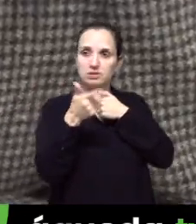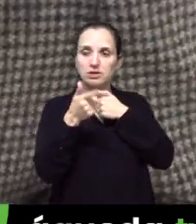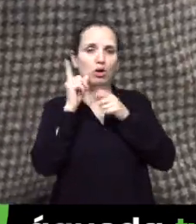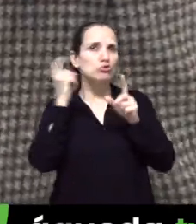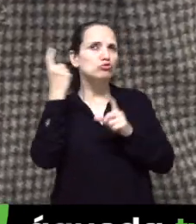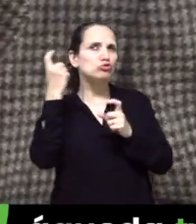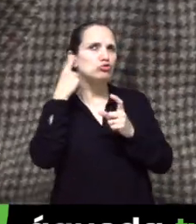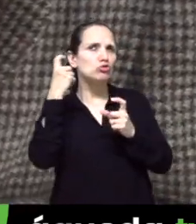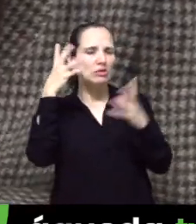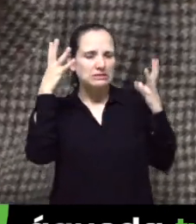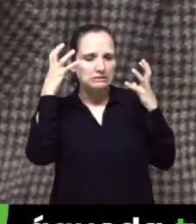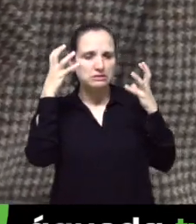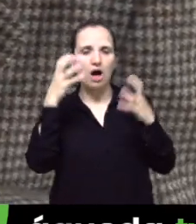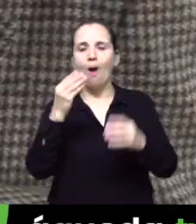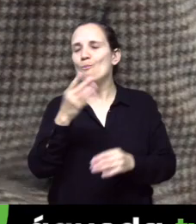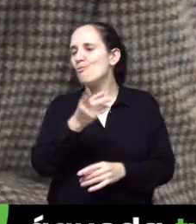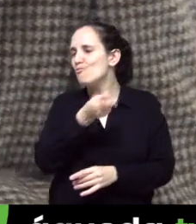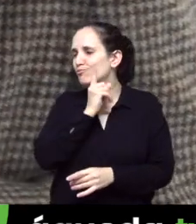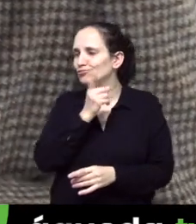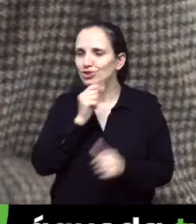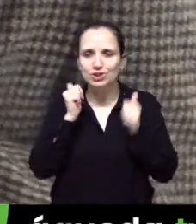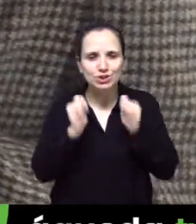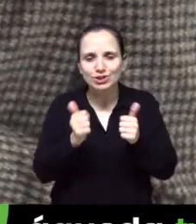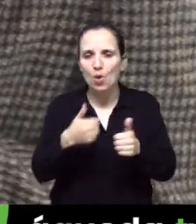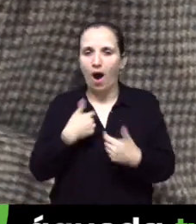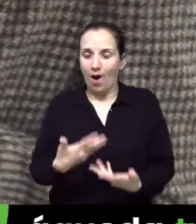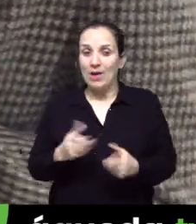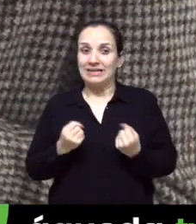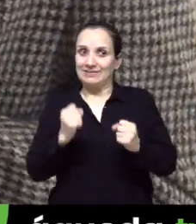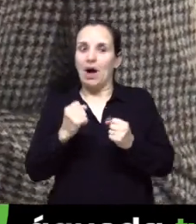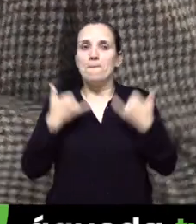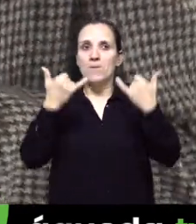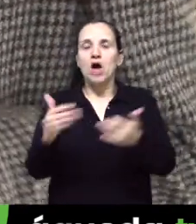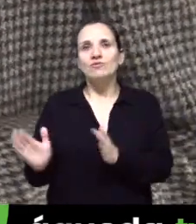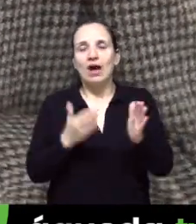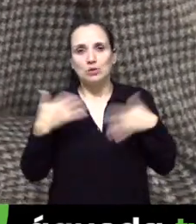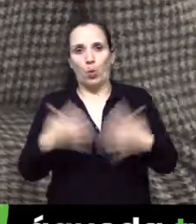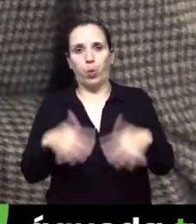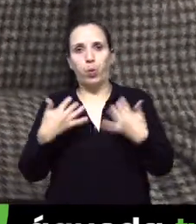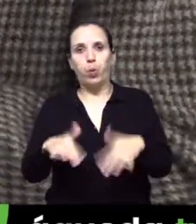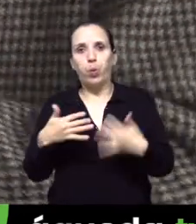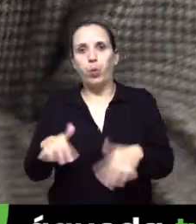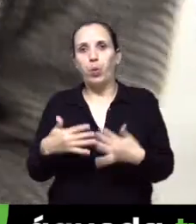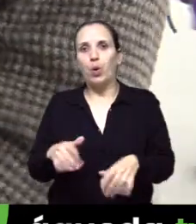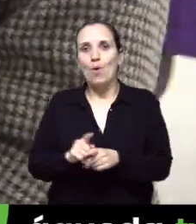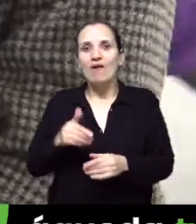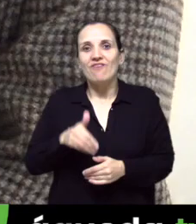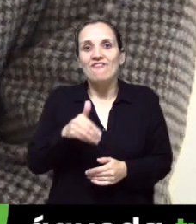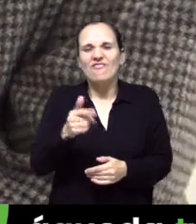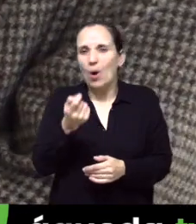giro participar. Agora estou um bocadinho nervosa para a próxima fase porque está mesmo a chegar e vamos ver como é que vai